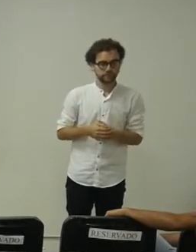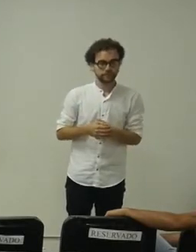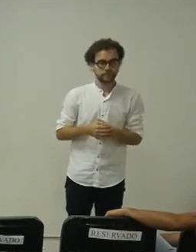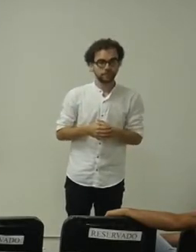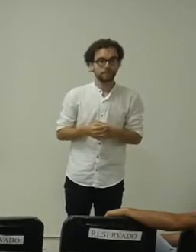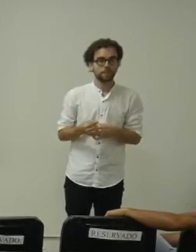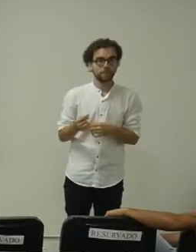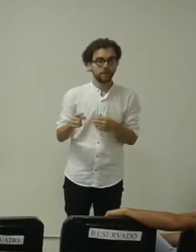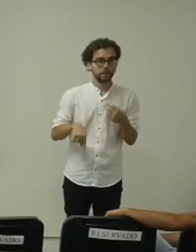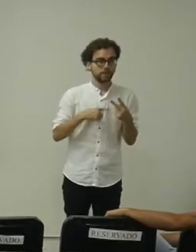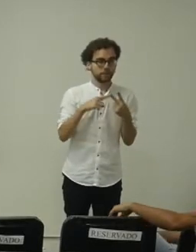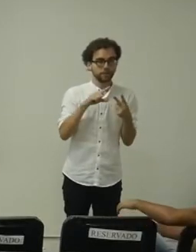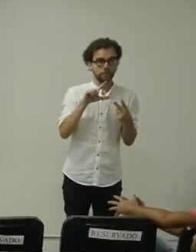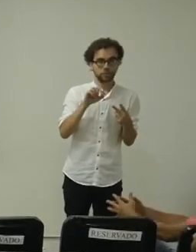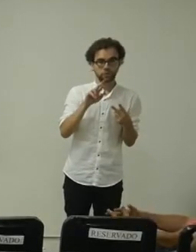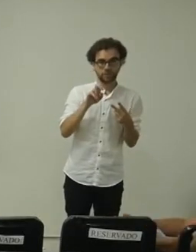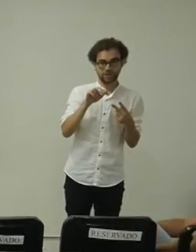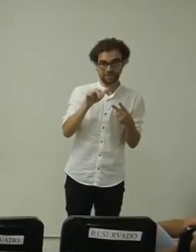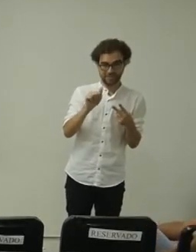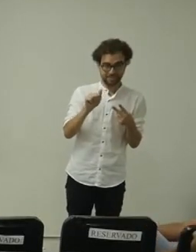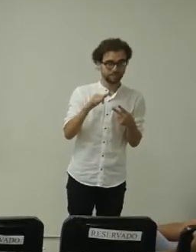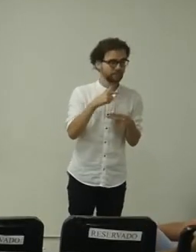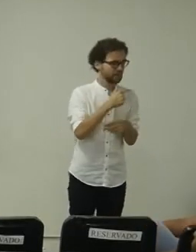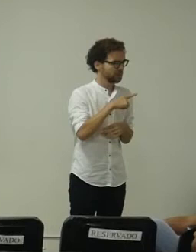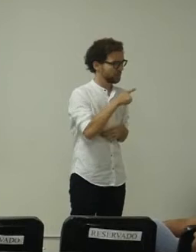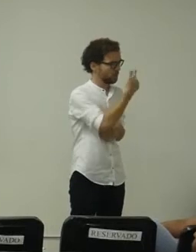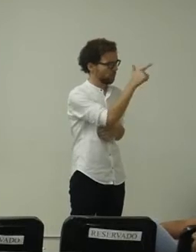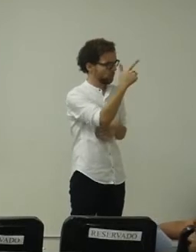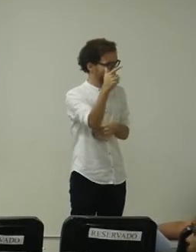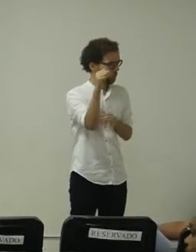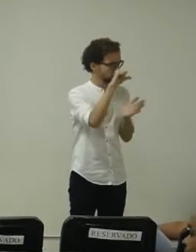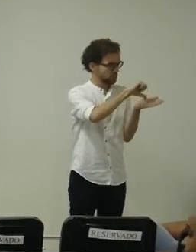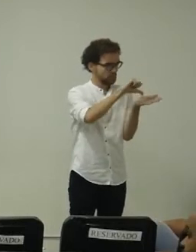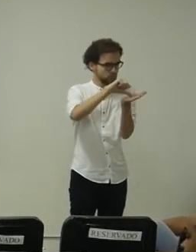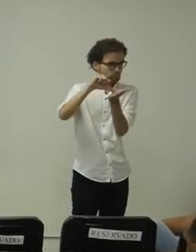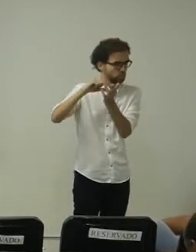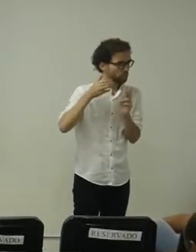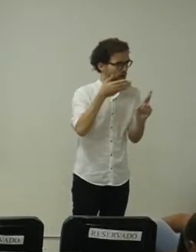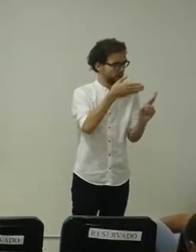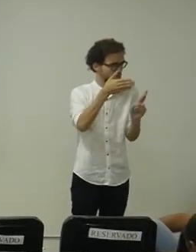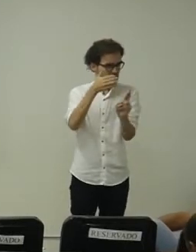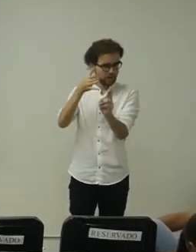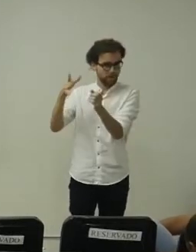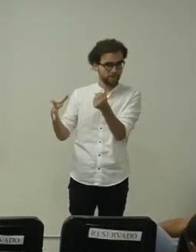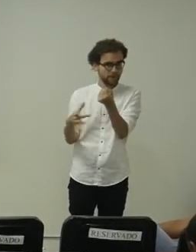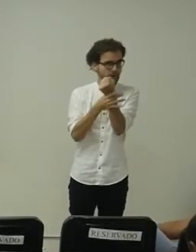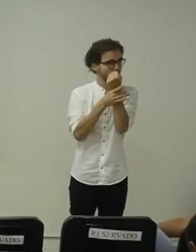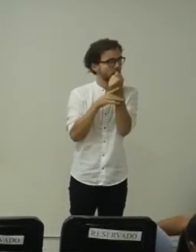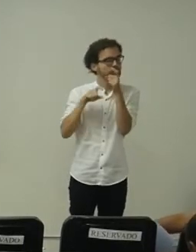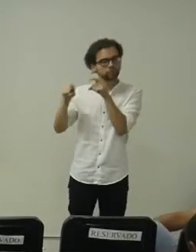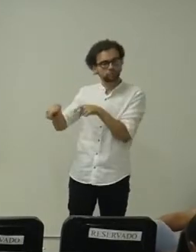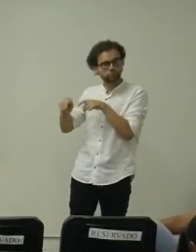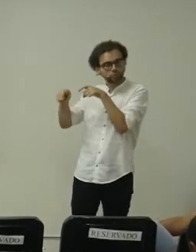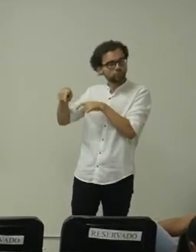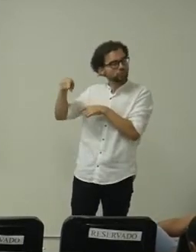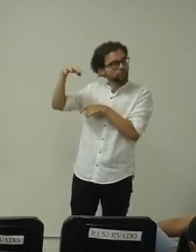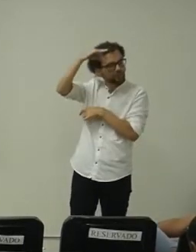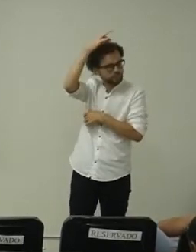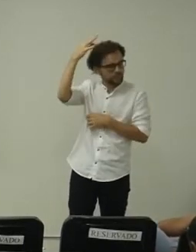Aqui para a Lorena. Existem outros centros de referência para a proteção à mulher no interior do Estado, no Espírito Santo?